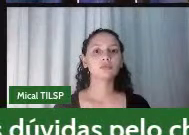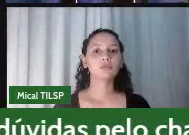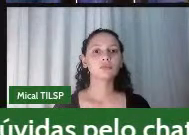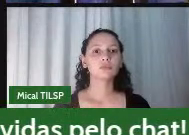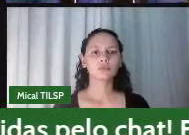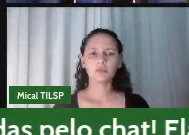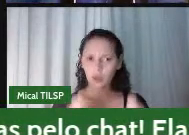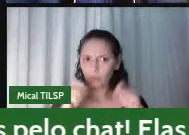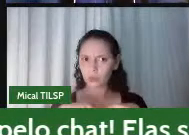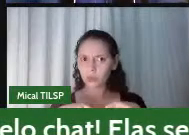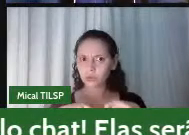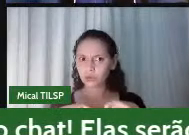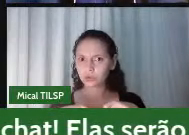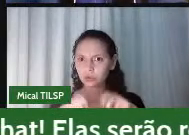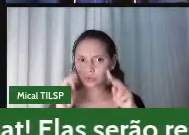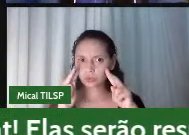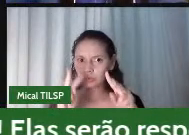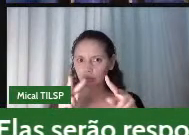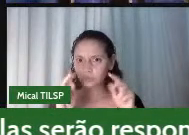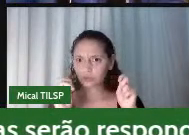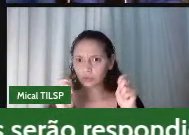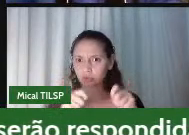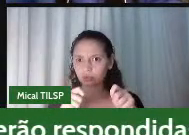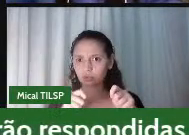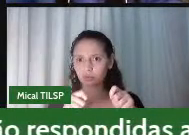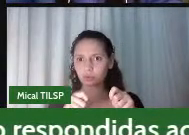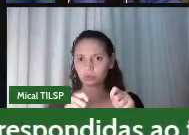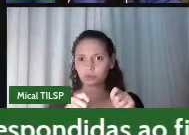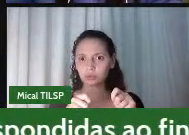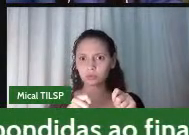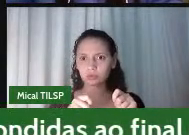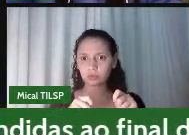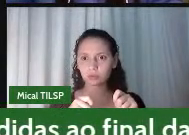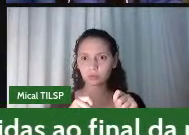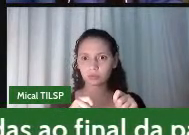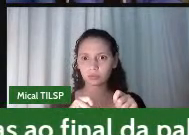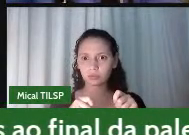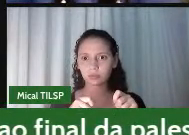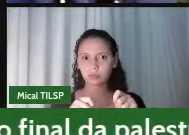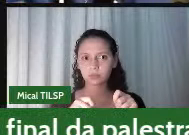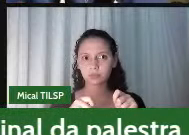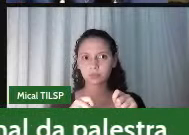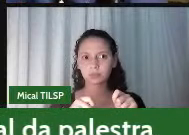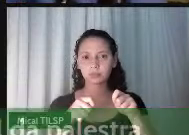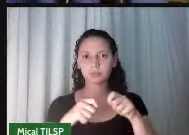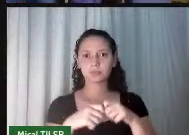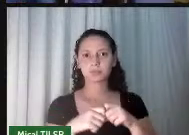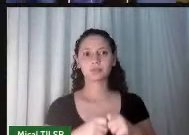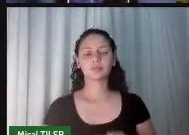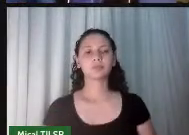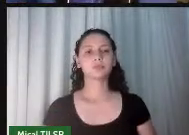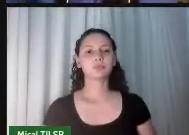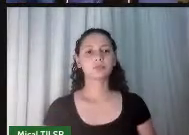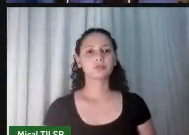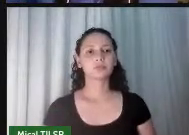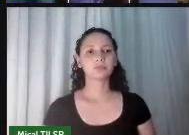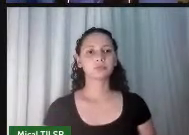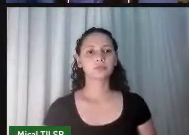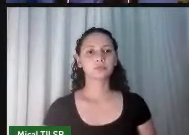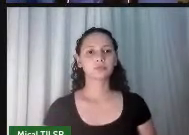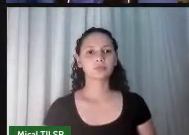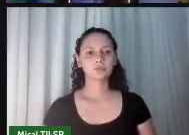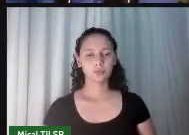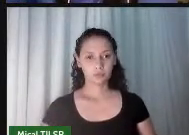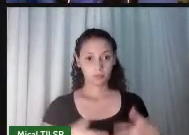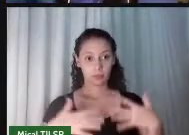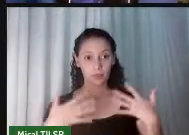Deu? Agora sim, passa para a gente ver. Perfeito, passa. Tá, beleza. Então, aqui